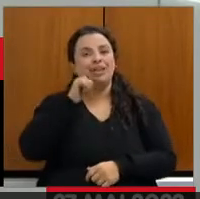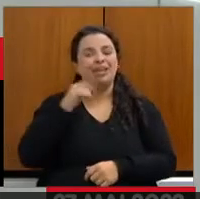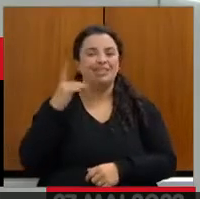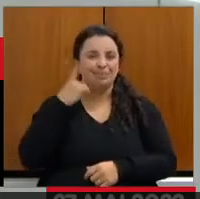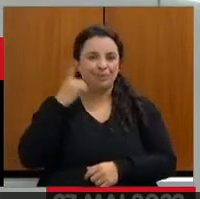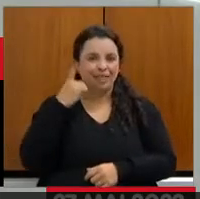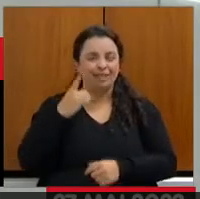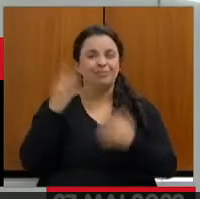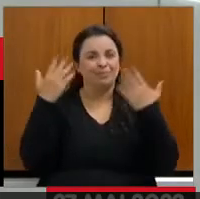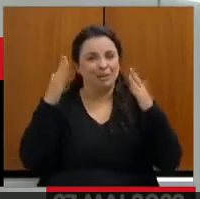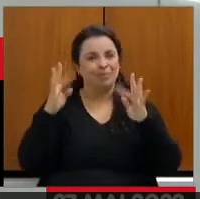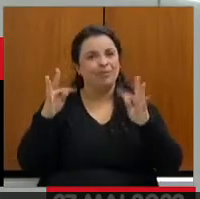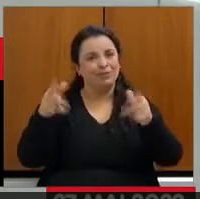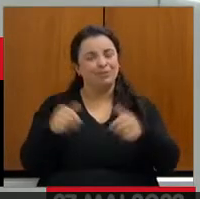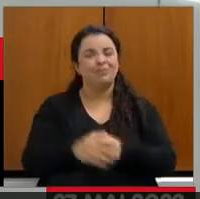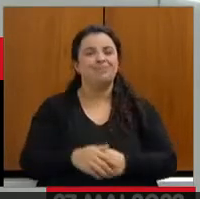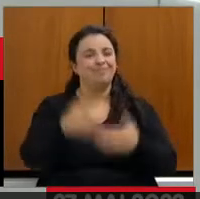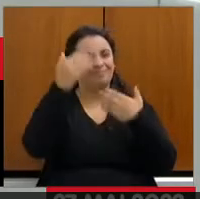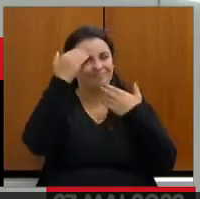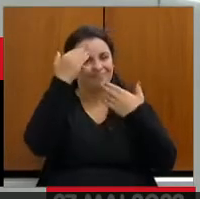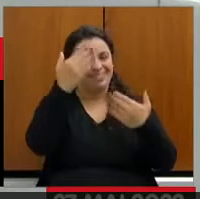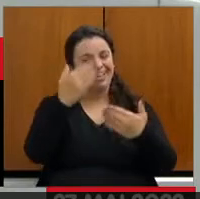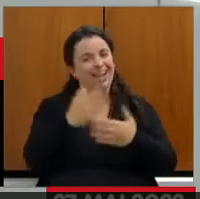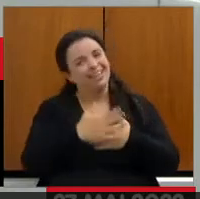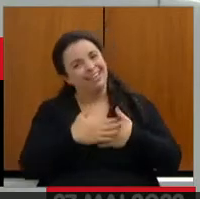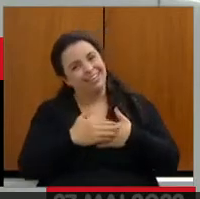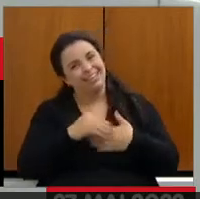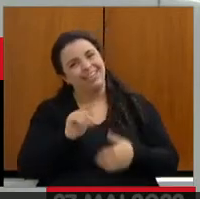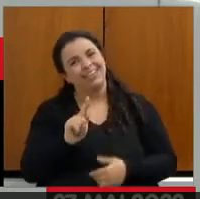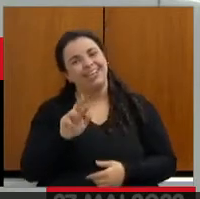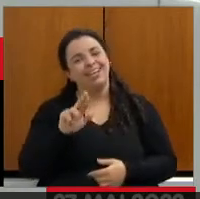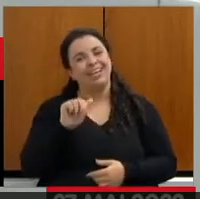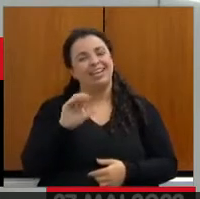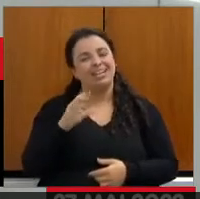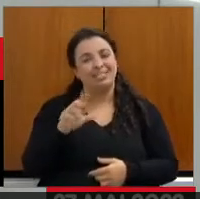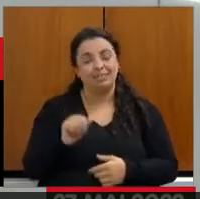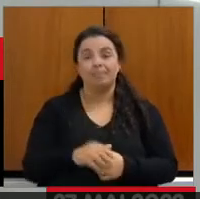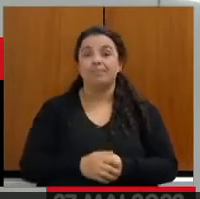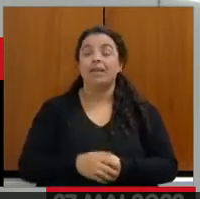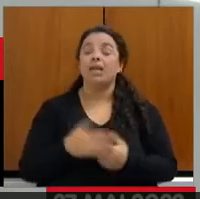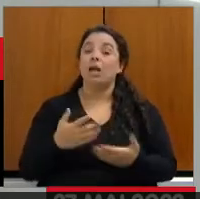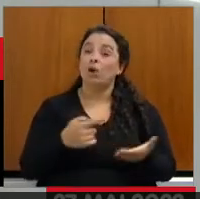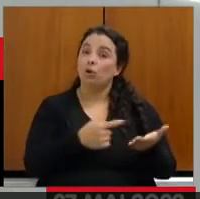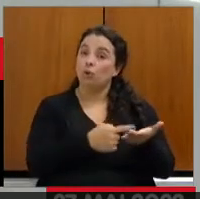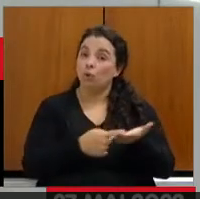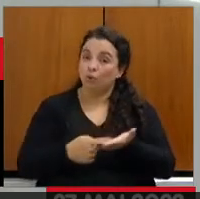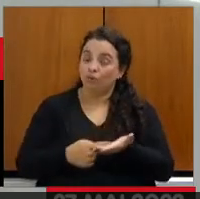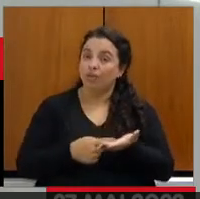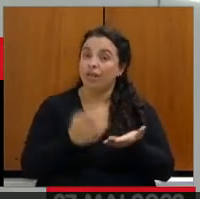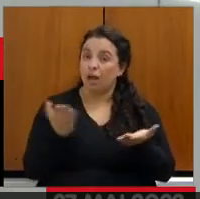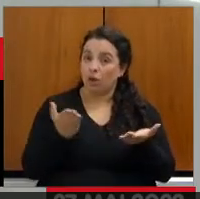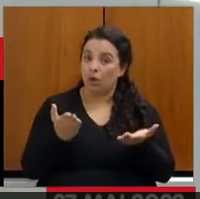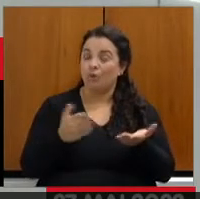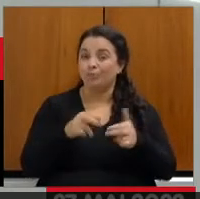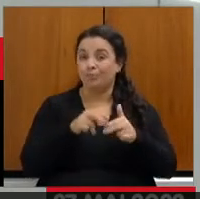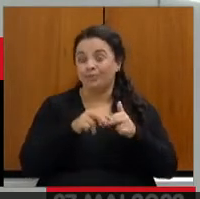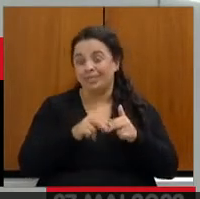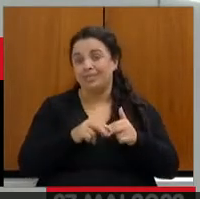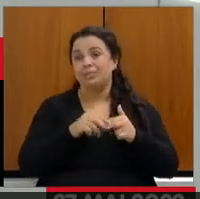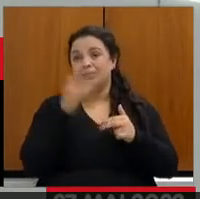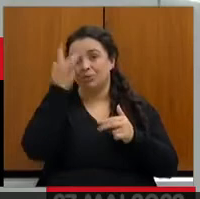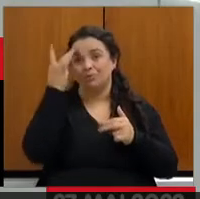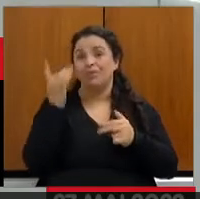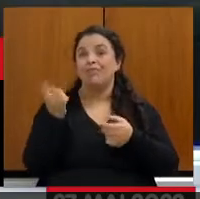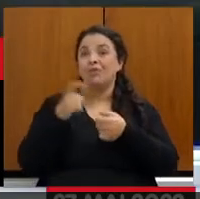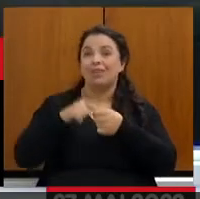bom Obrigada querida graça e eu convido agora gente por motivos de deslocamentos para o vale para a